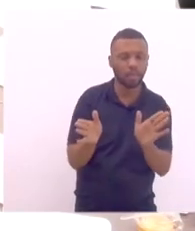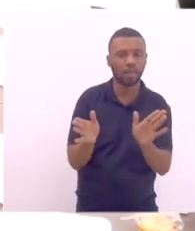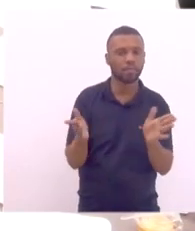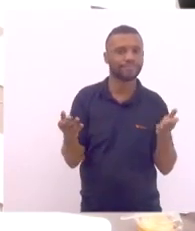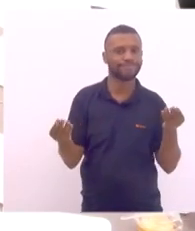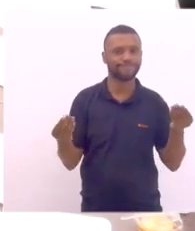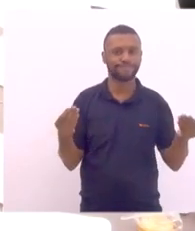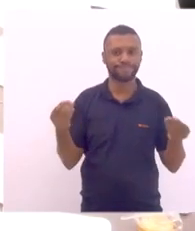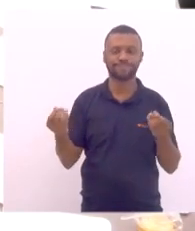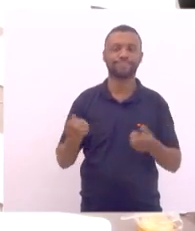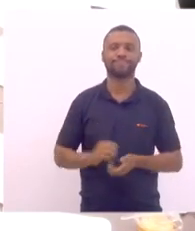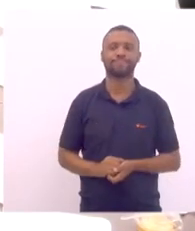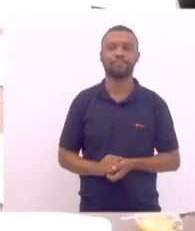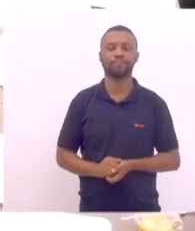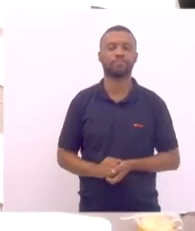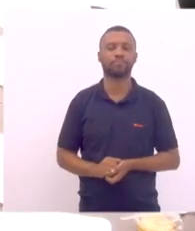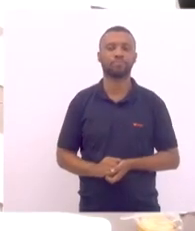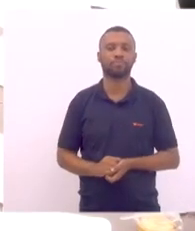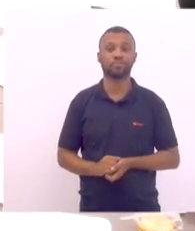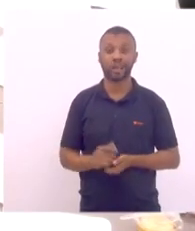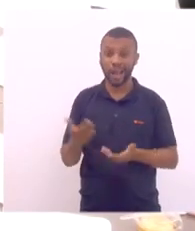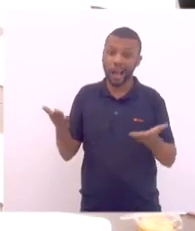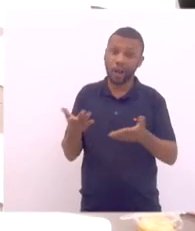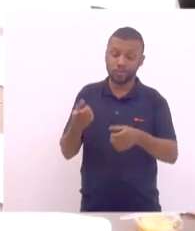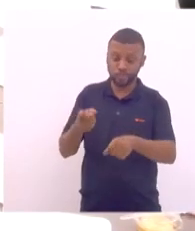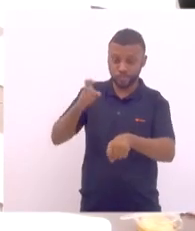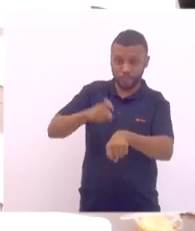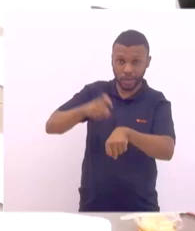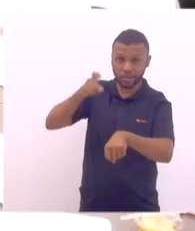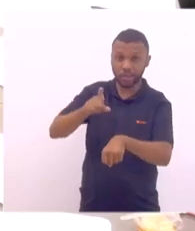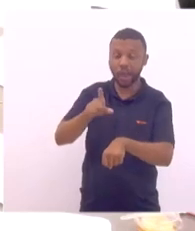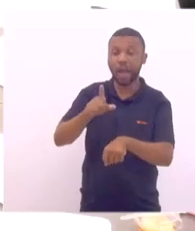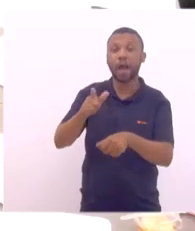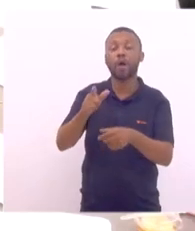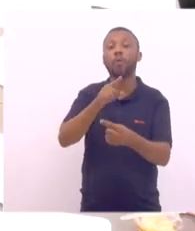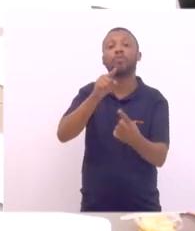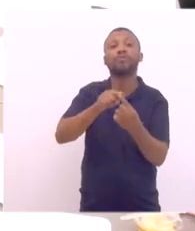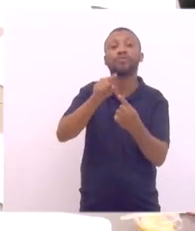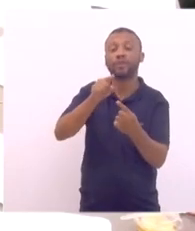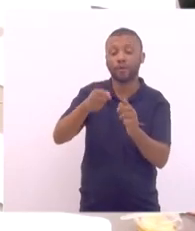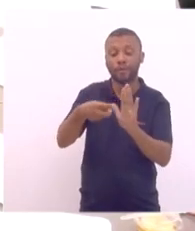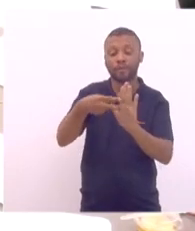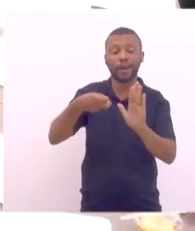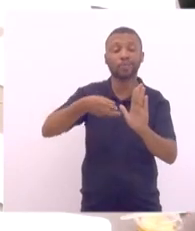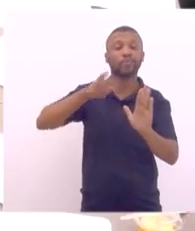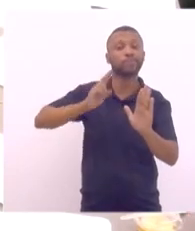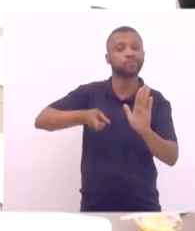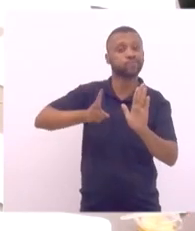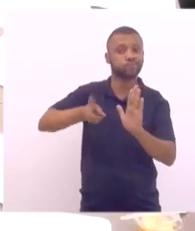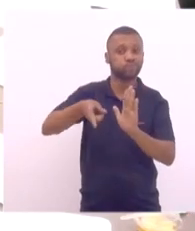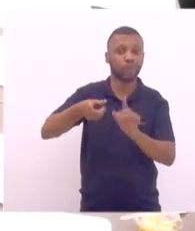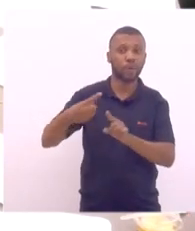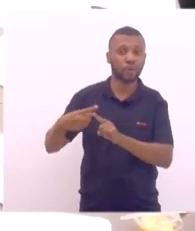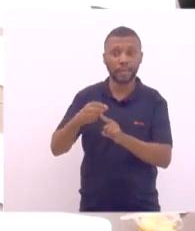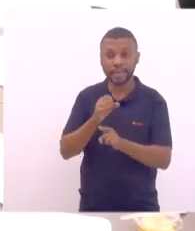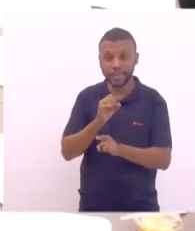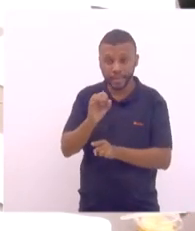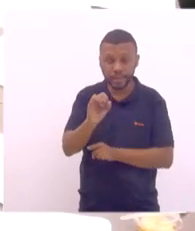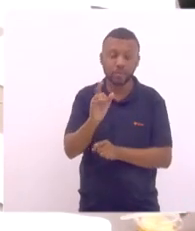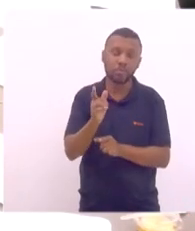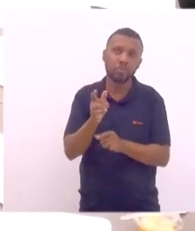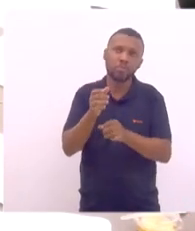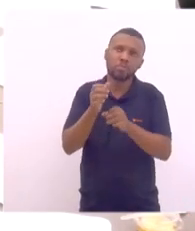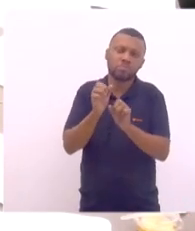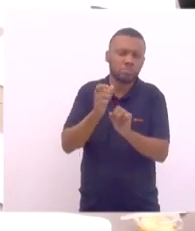É o que o Luiz está dizendo, não tem outro, nesse momento é a opção de não manter o veto. Porque se você... Não pode ter